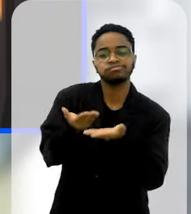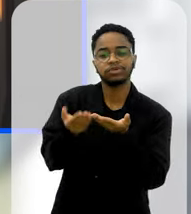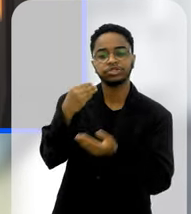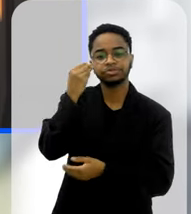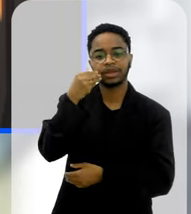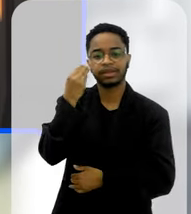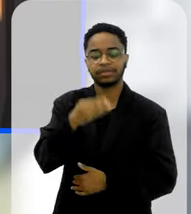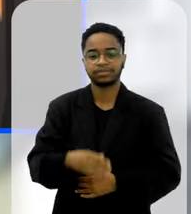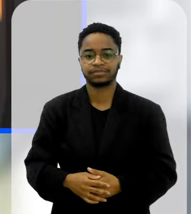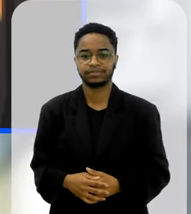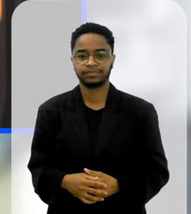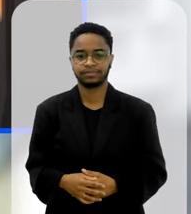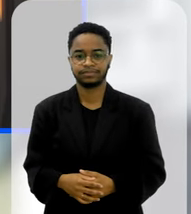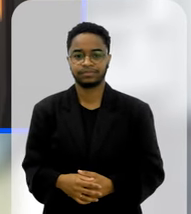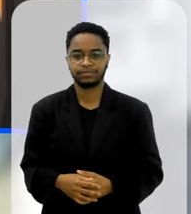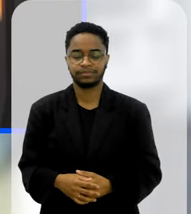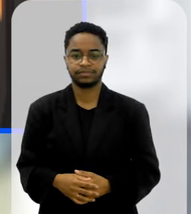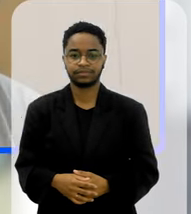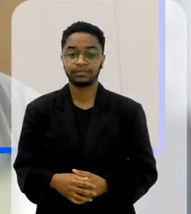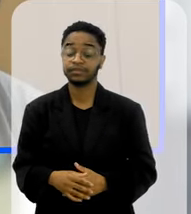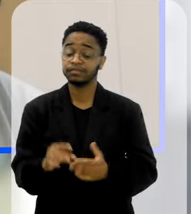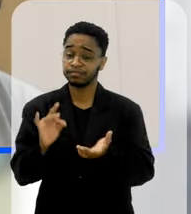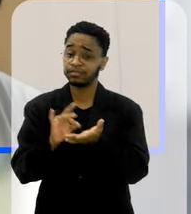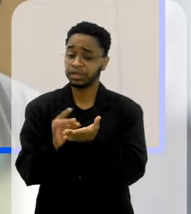essa troca de experiência com você?